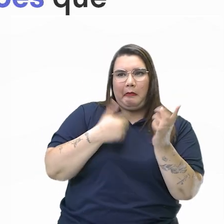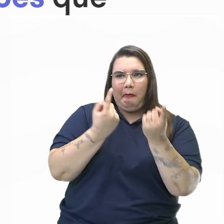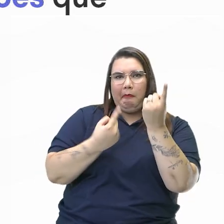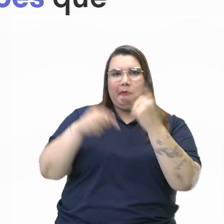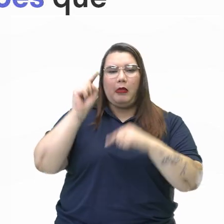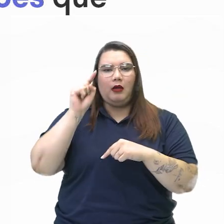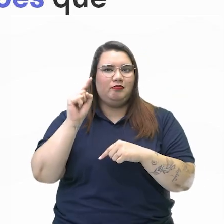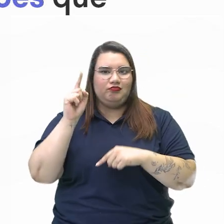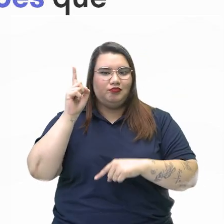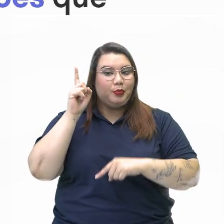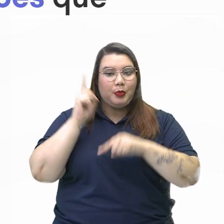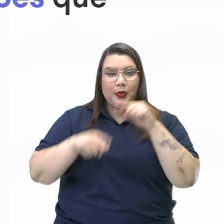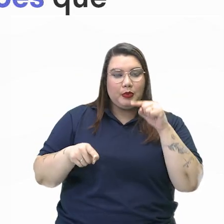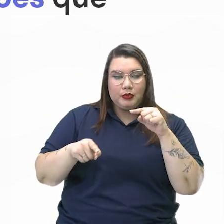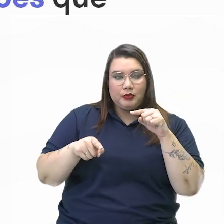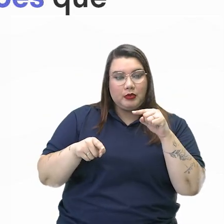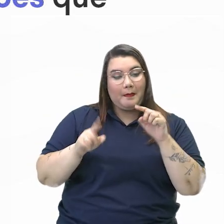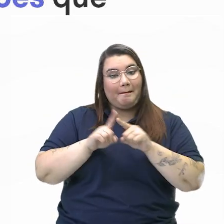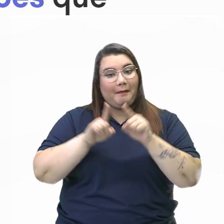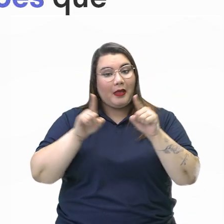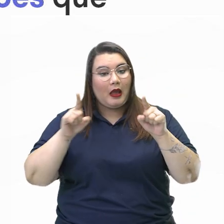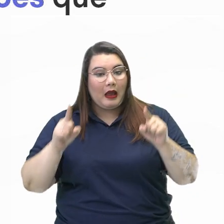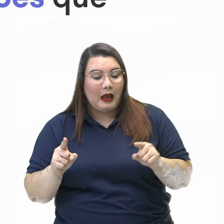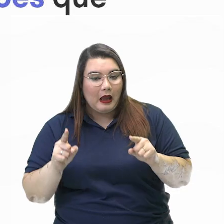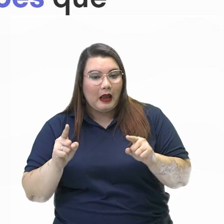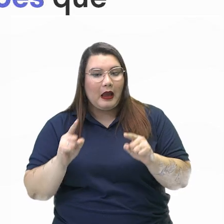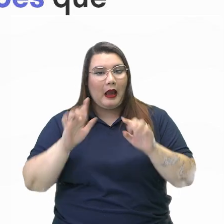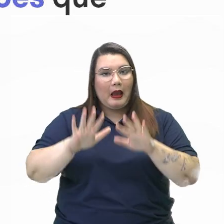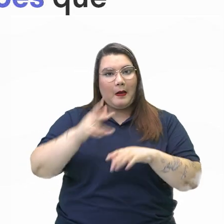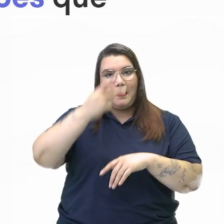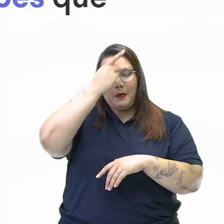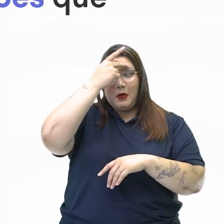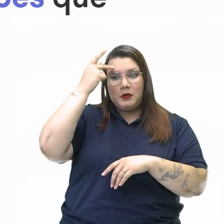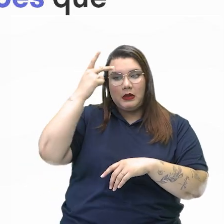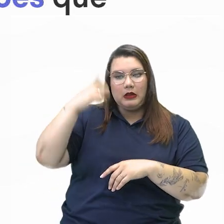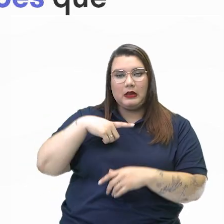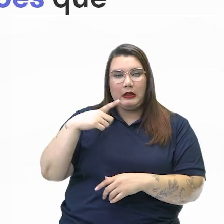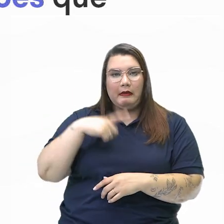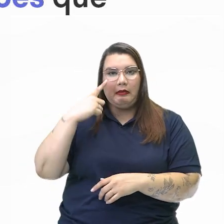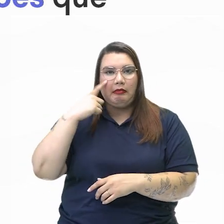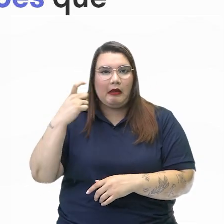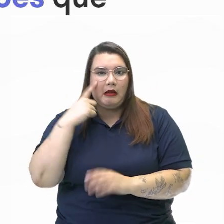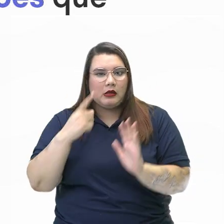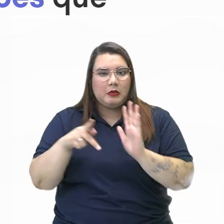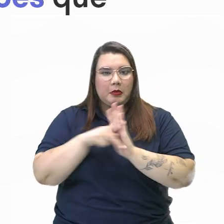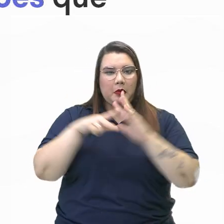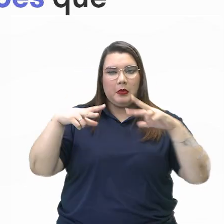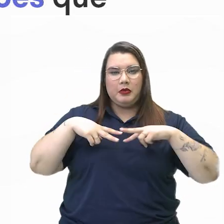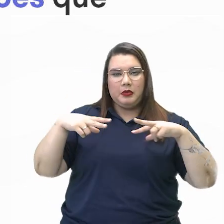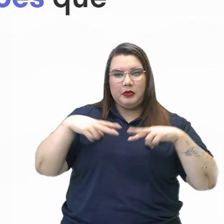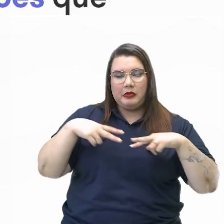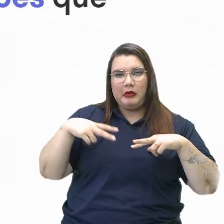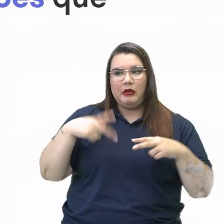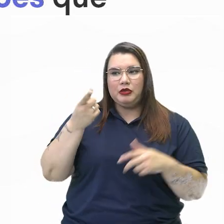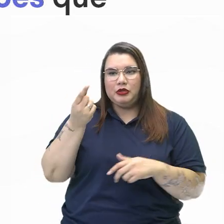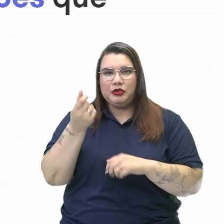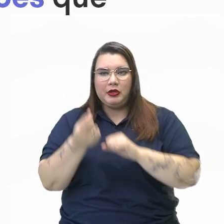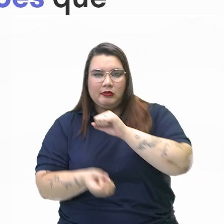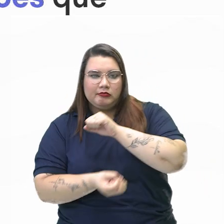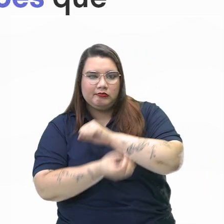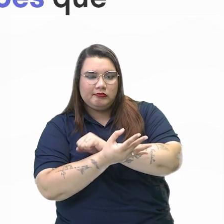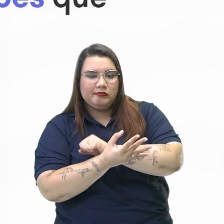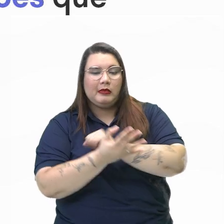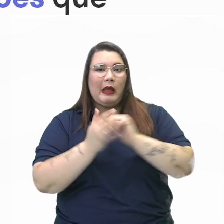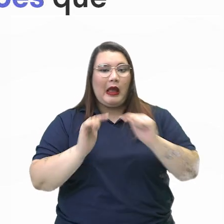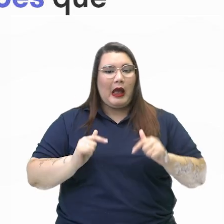sucesso. Infelizmente, o fair play é ameaçado por interesses pessoais, comerciais e situações que